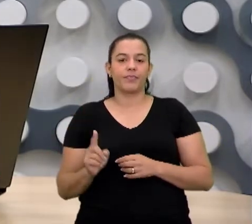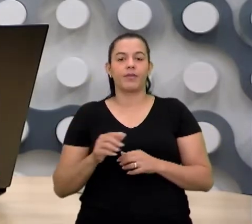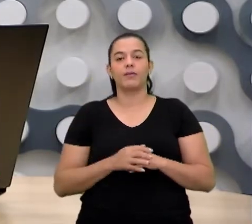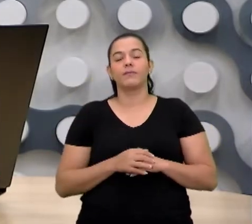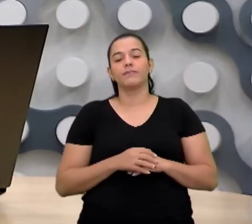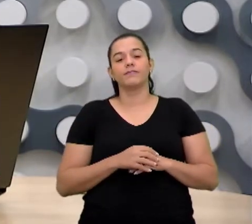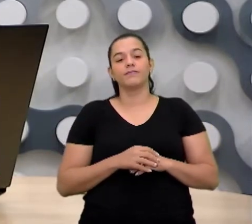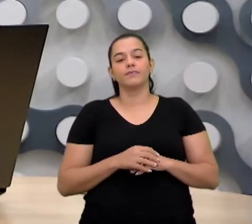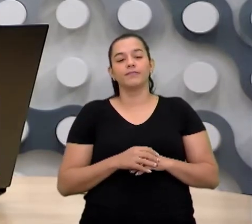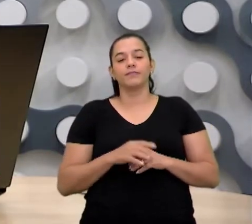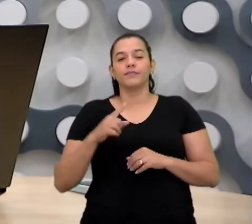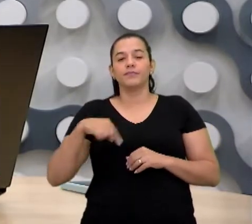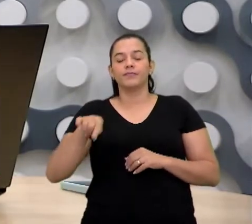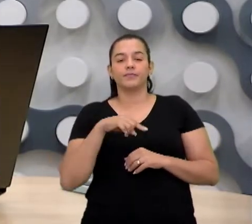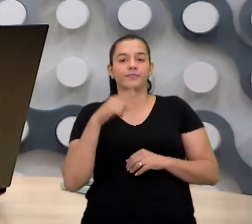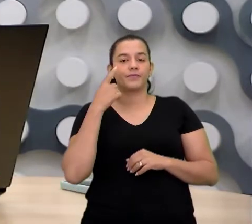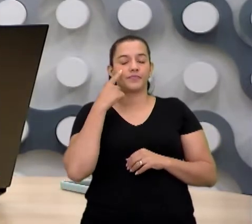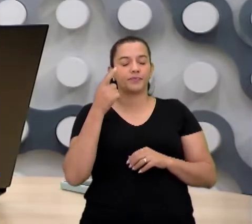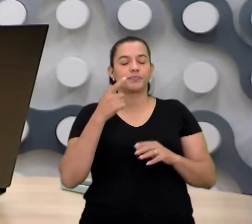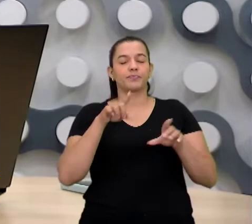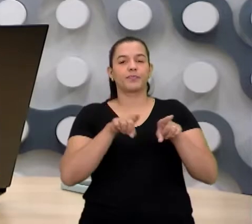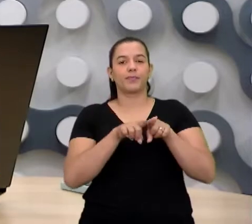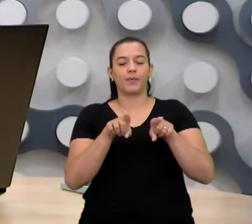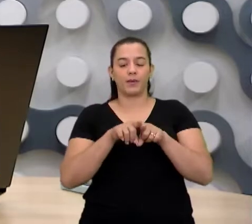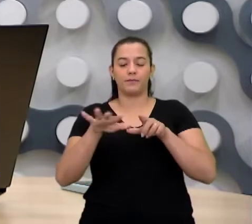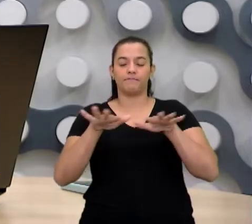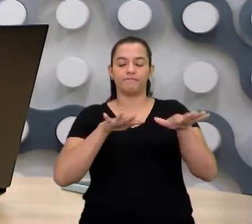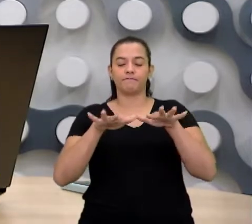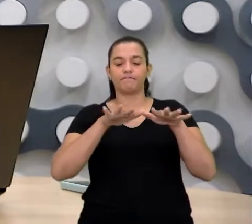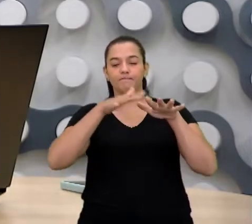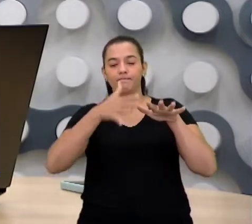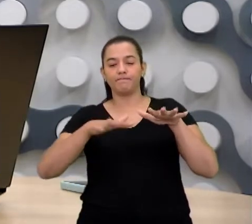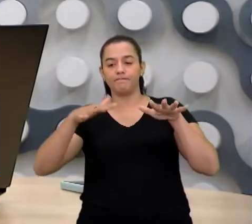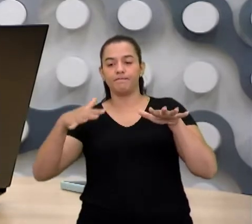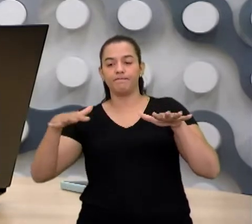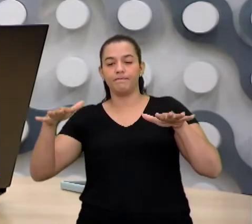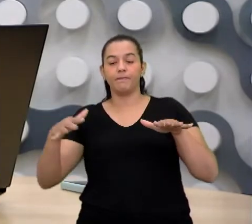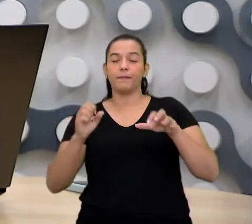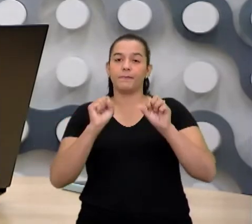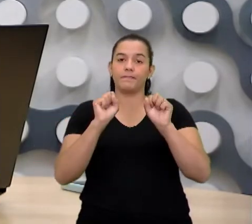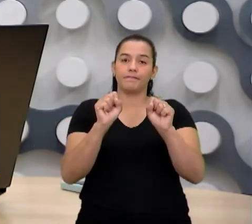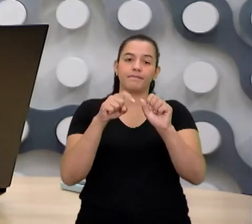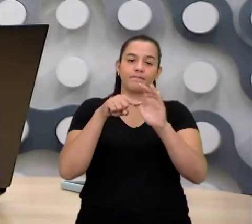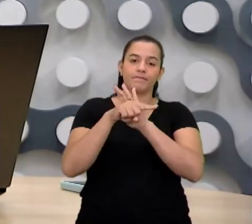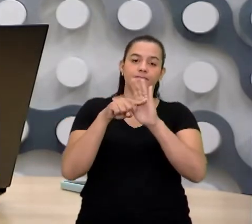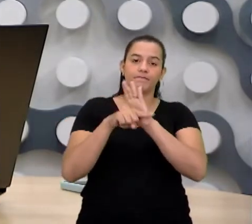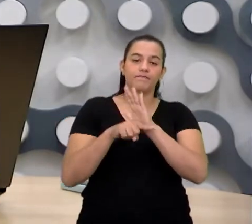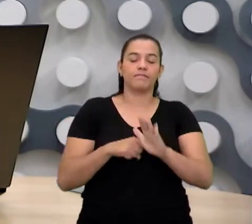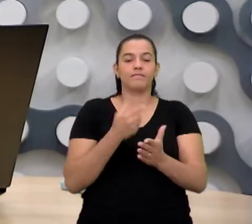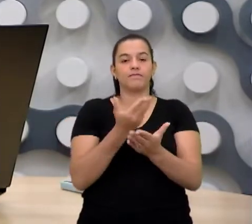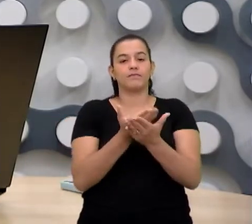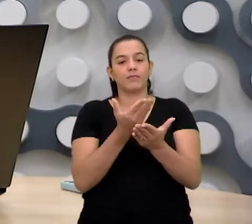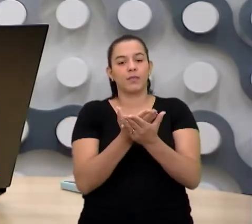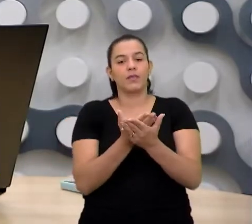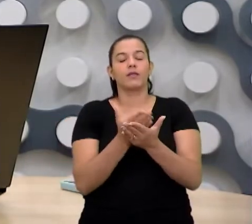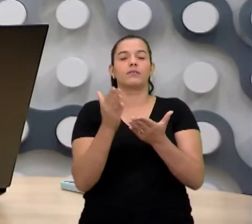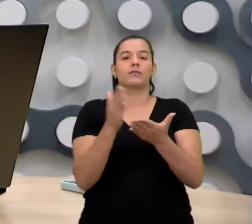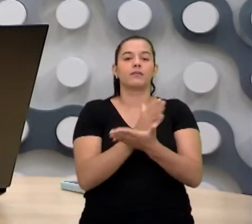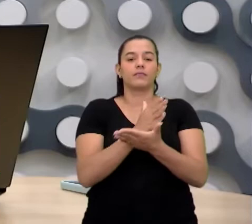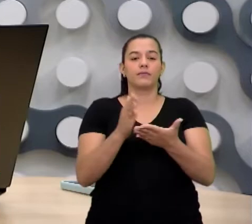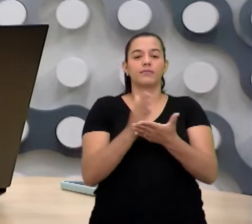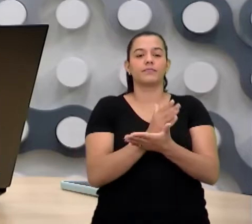né, que aí fala pela escala Richter, de quanto vai ser. Mas pela previsão e pelos estudos feitos